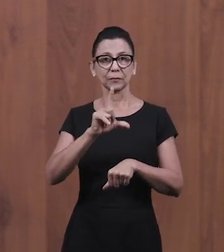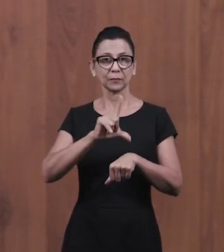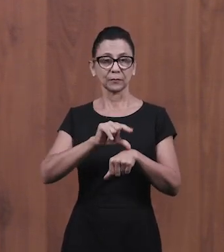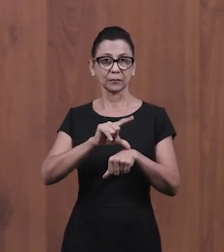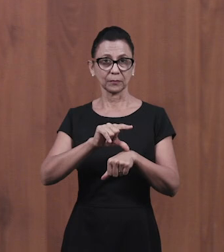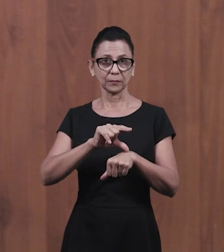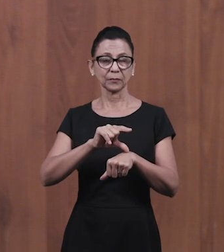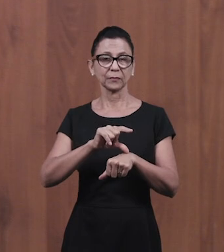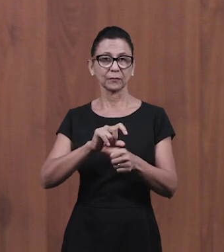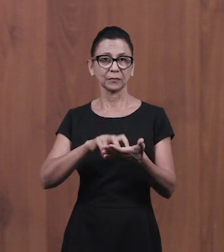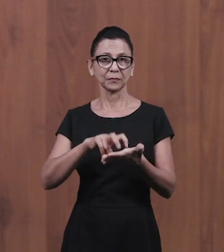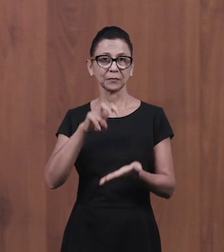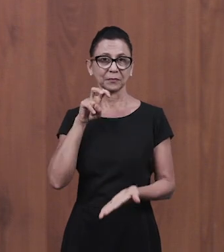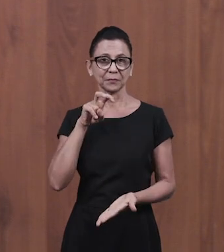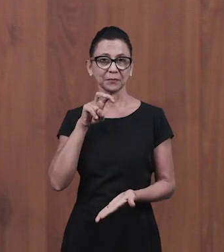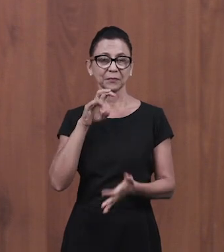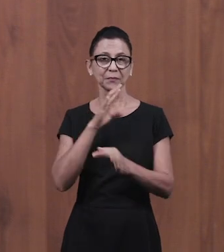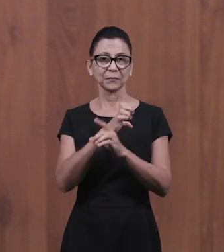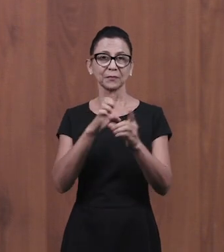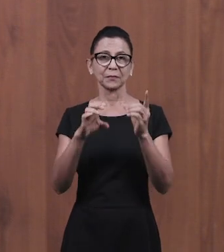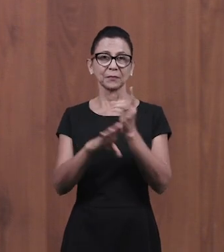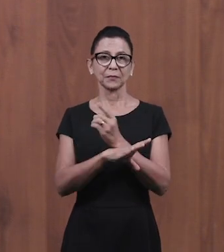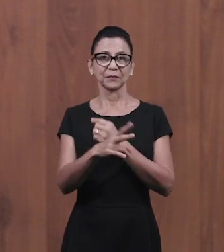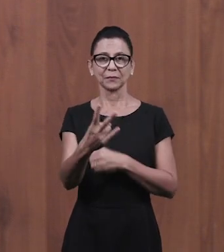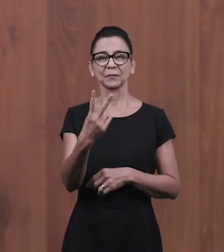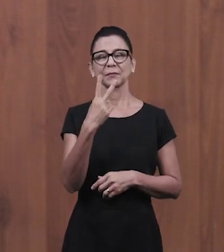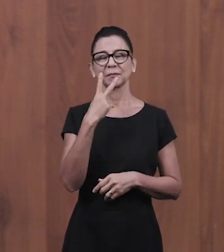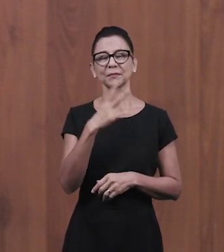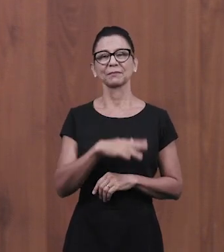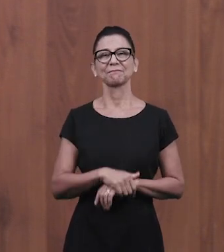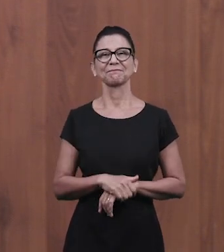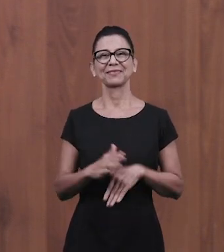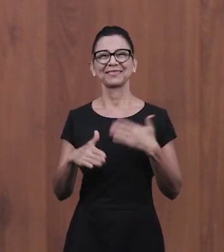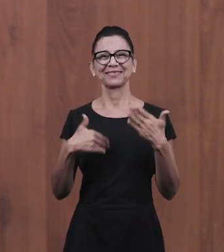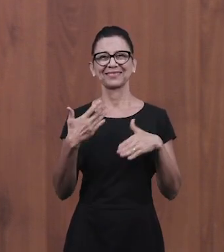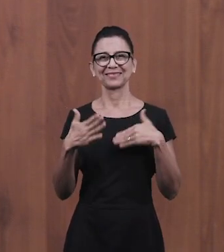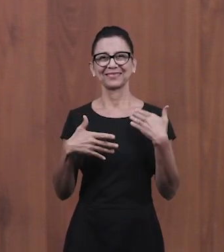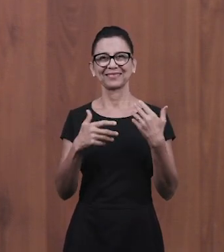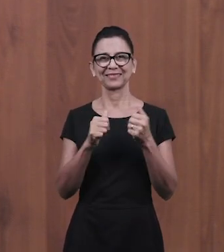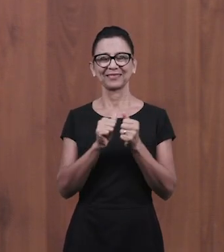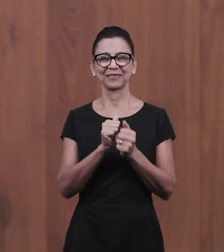manhã, você possa participar da Escola Bíblica Dominical e